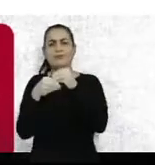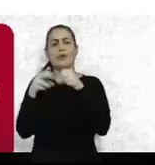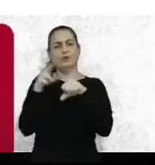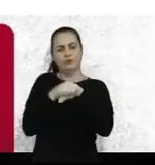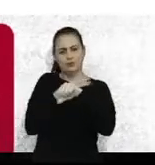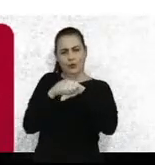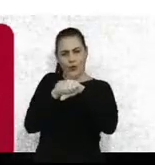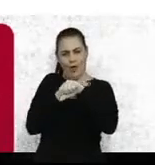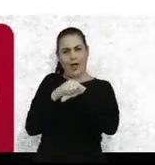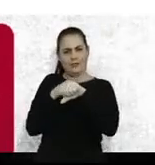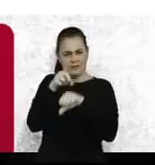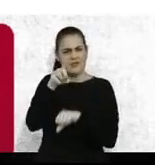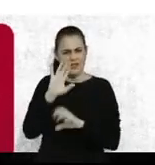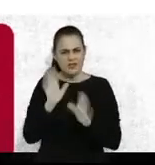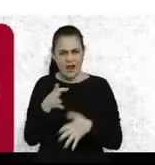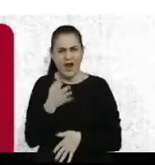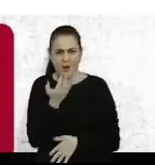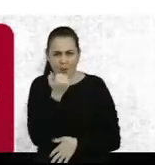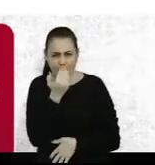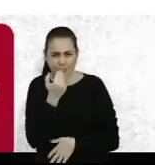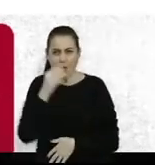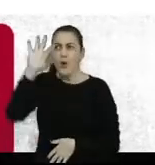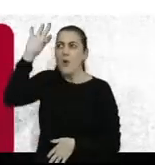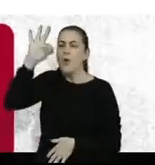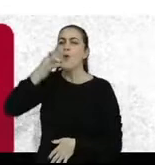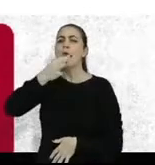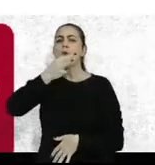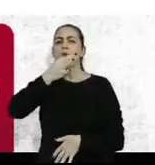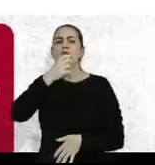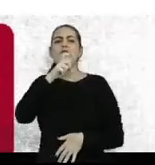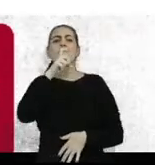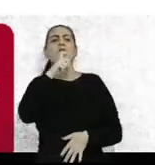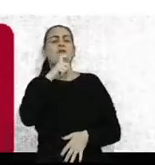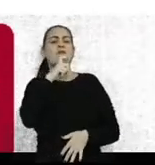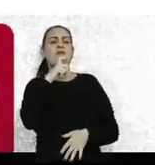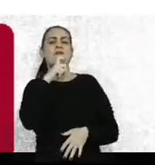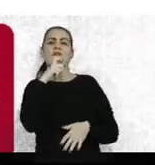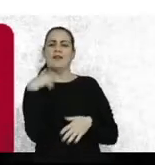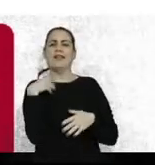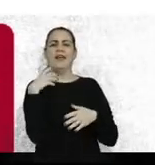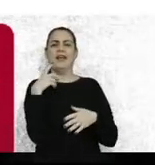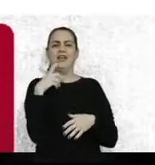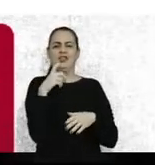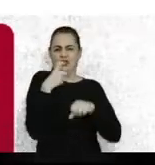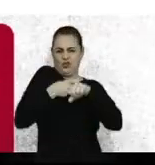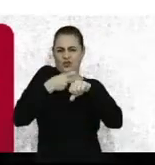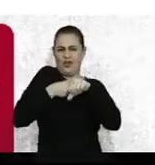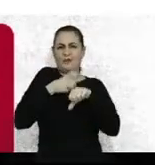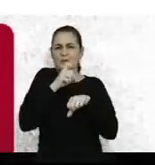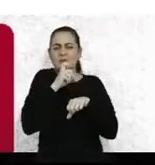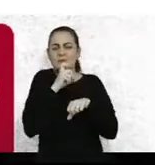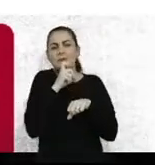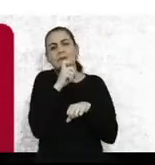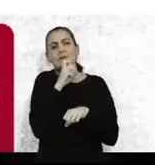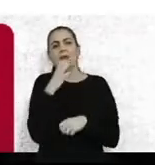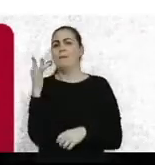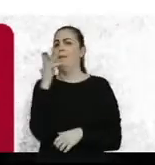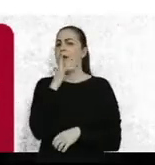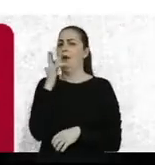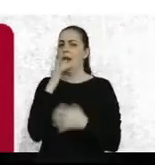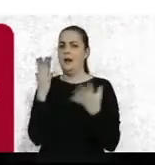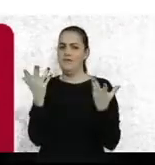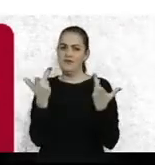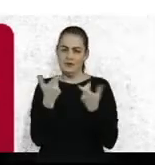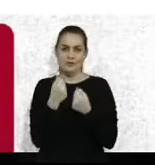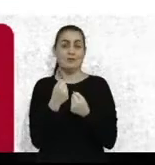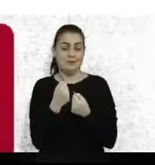congelada com esse chocolatinho derretido fica excelente, tanto para ser um docinho, né, assim, uma coisa saudável para consumir, como também